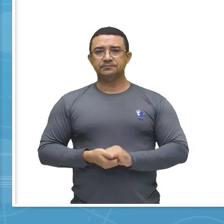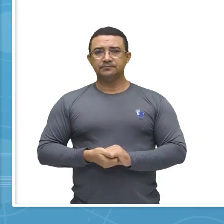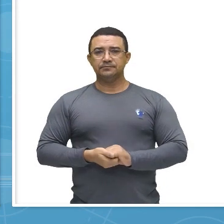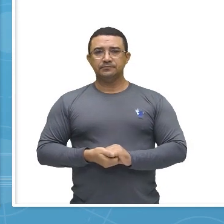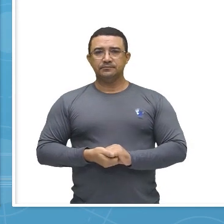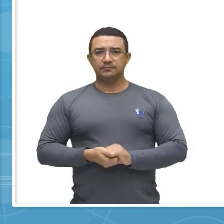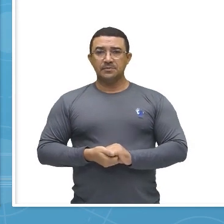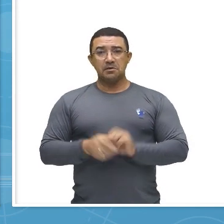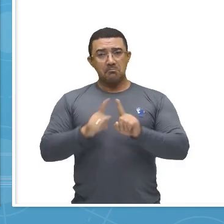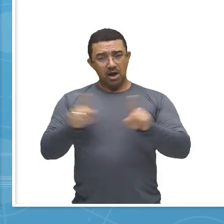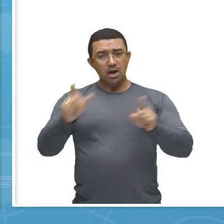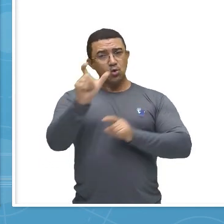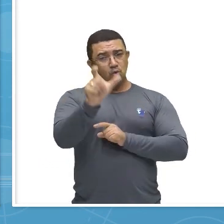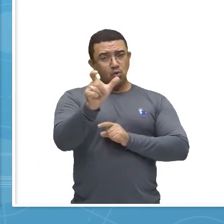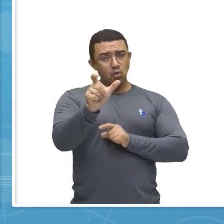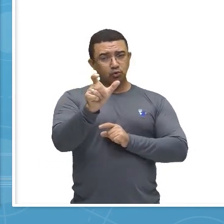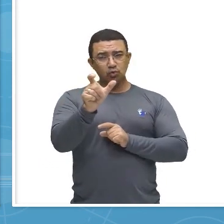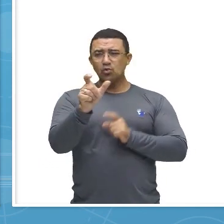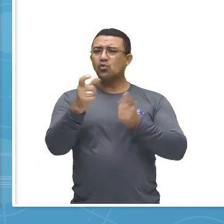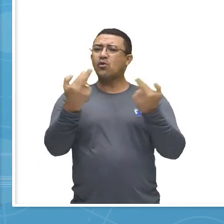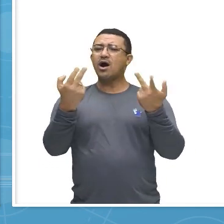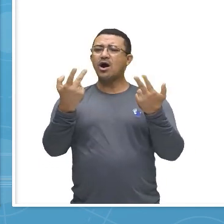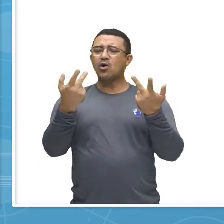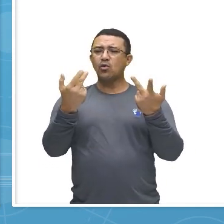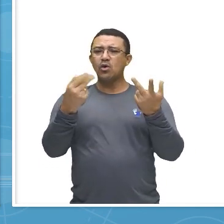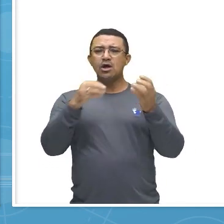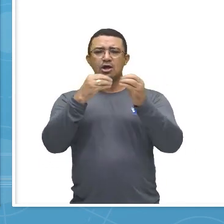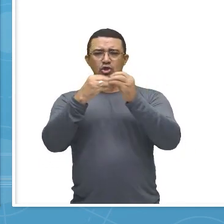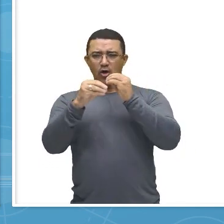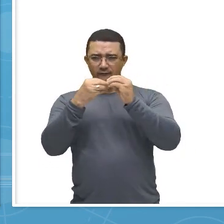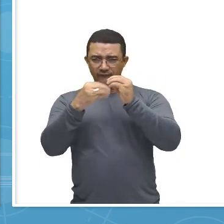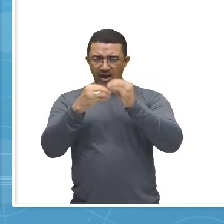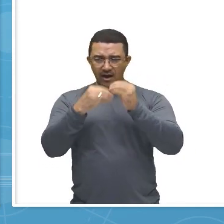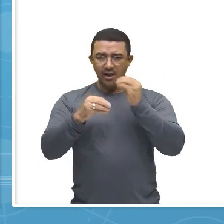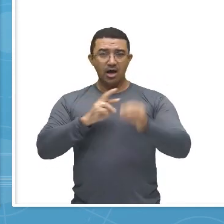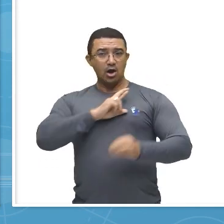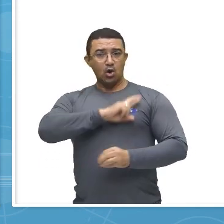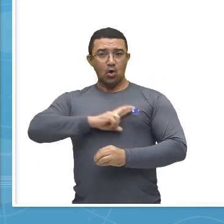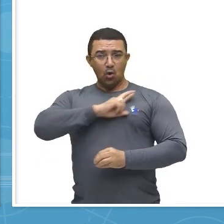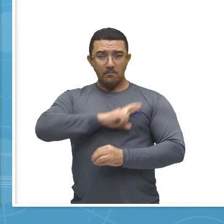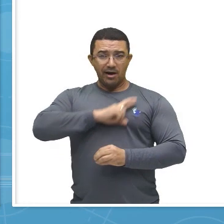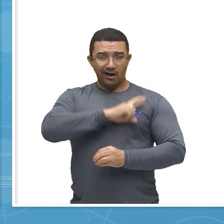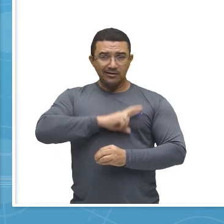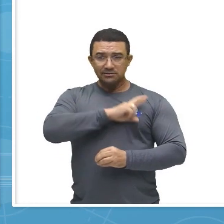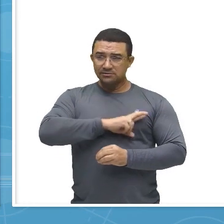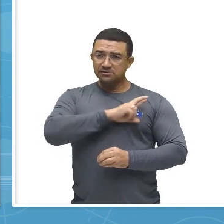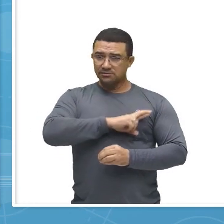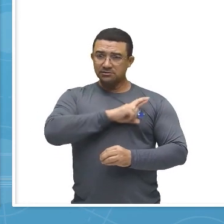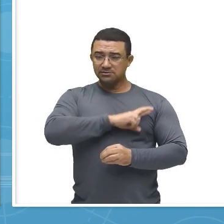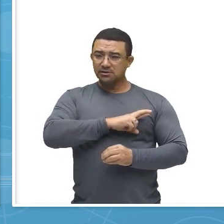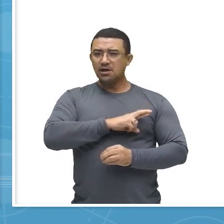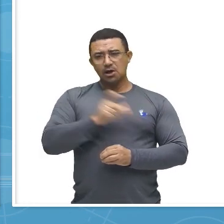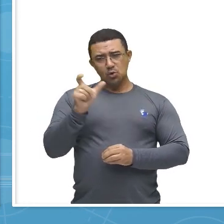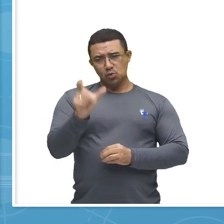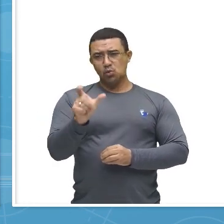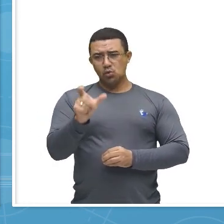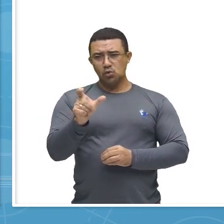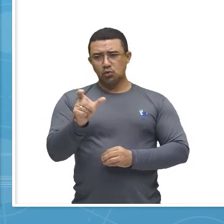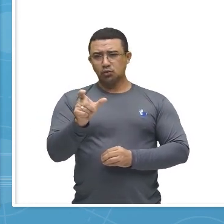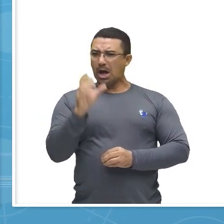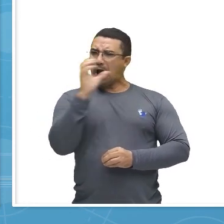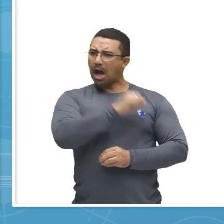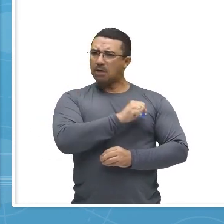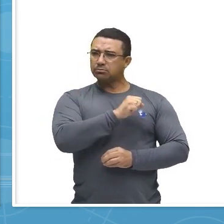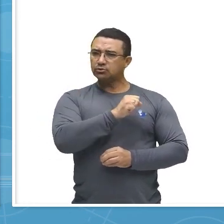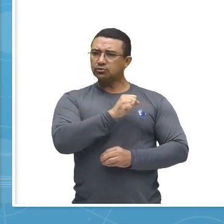duração. Mais curto que a novela ou romance, ele é mais curto, que a novela e que o romance. O conto tem uma